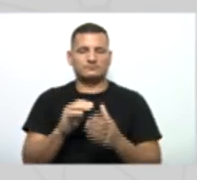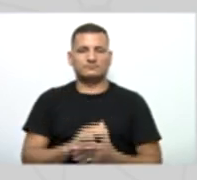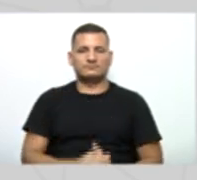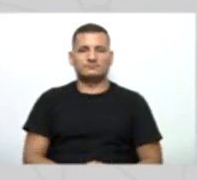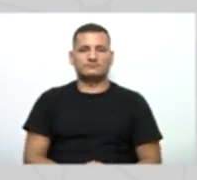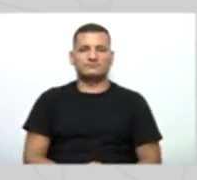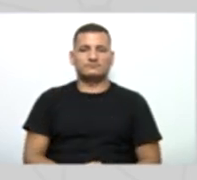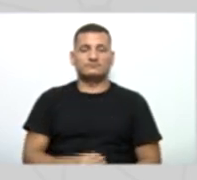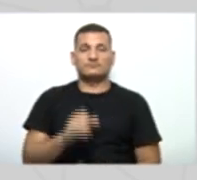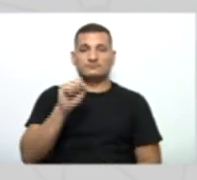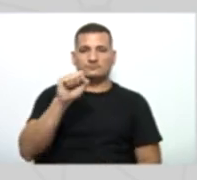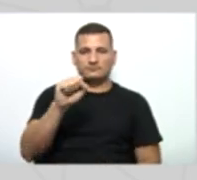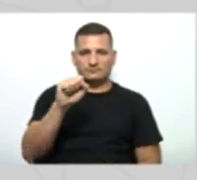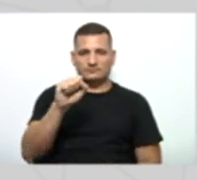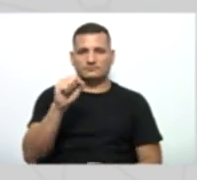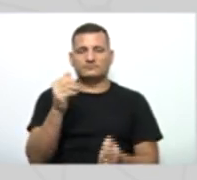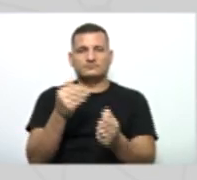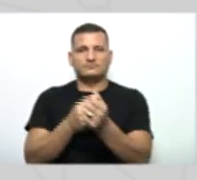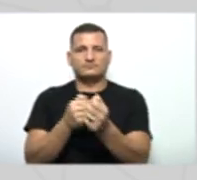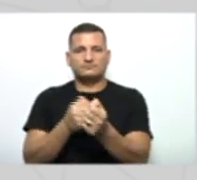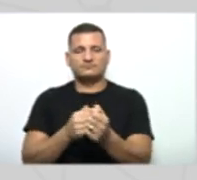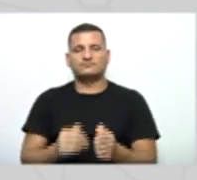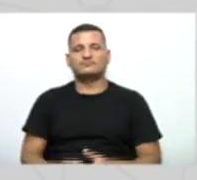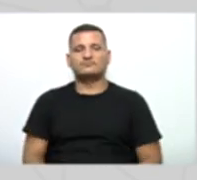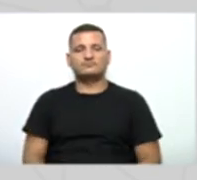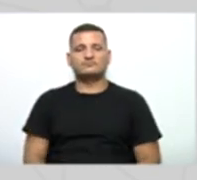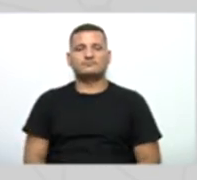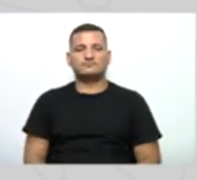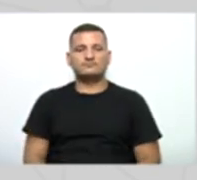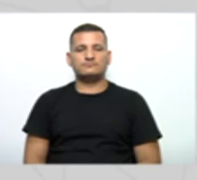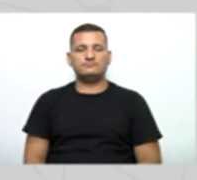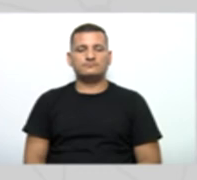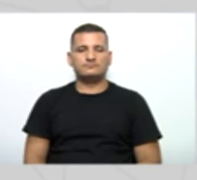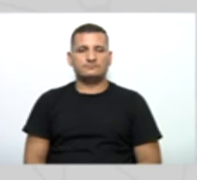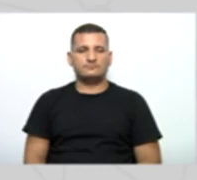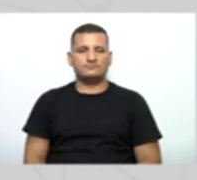S de senha. Tranquilo? Vamos usar só esses quatro aqui.